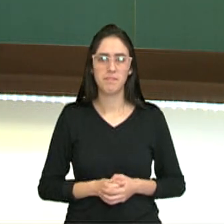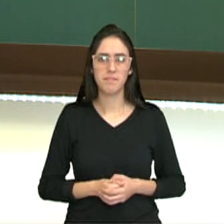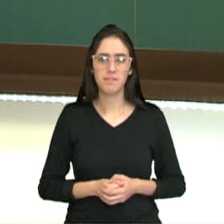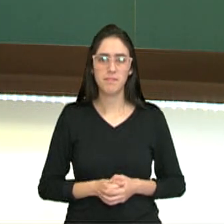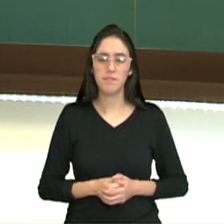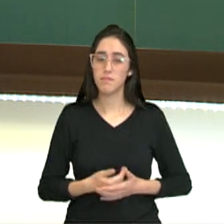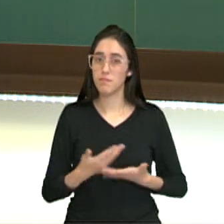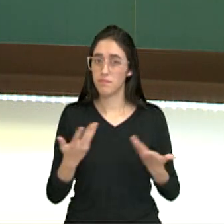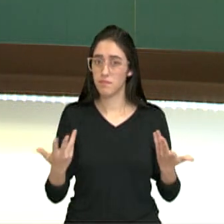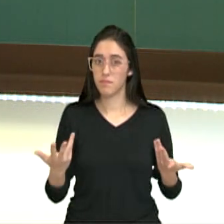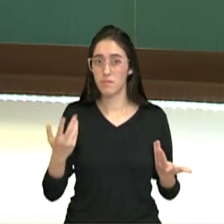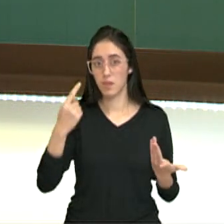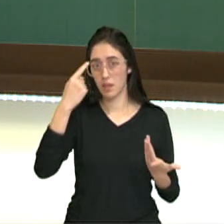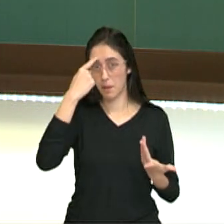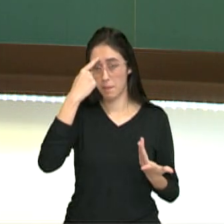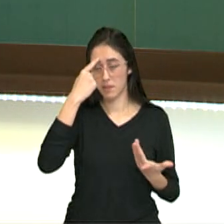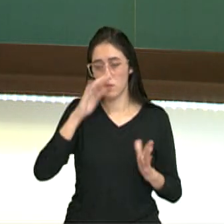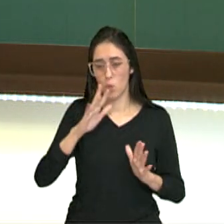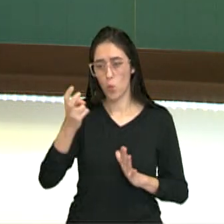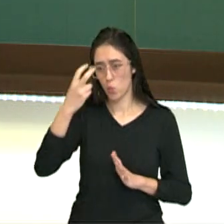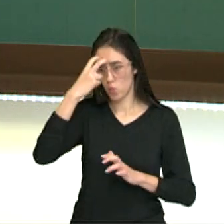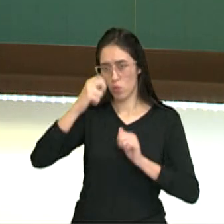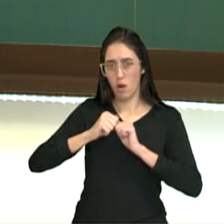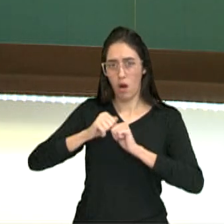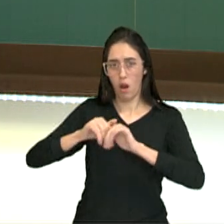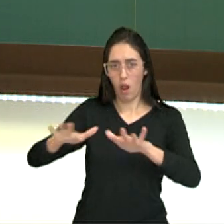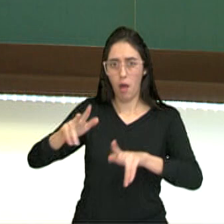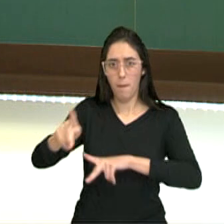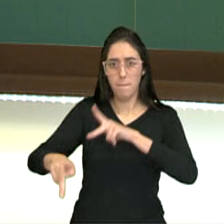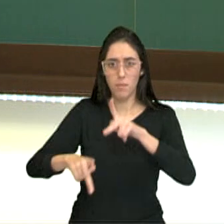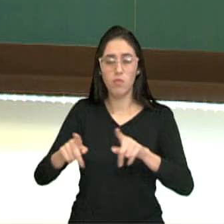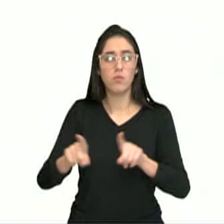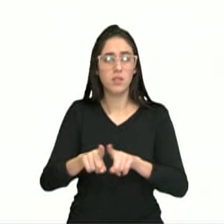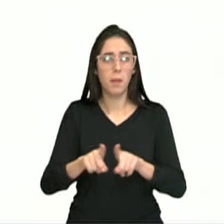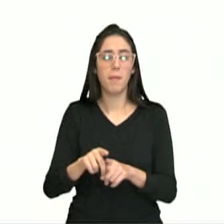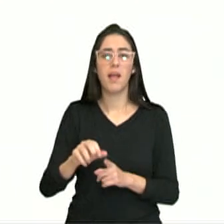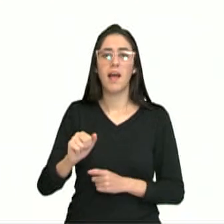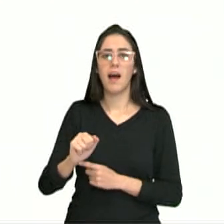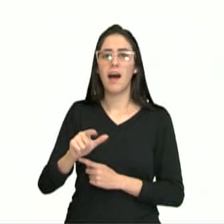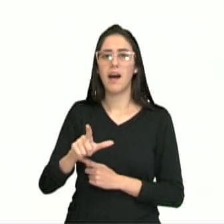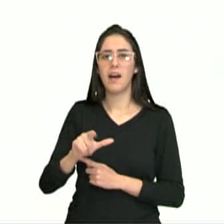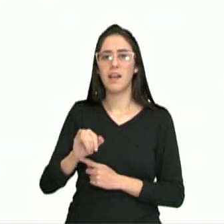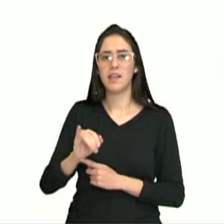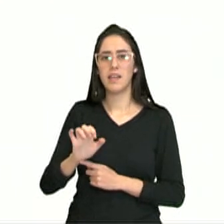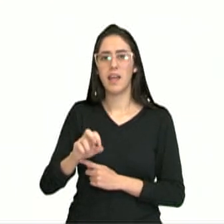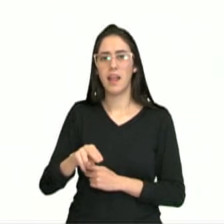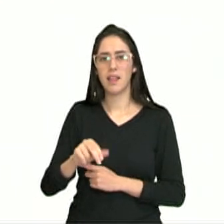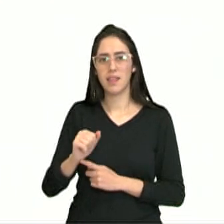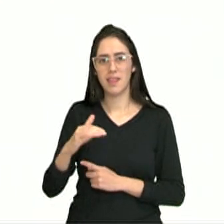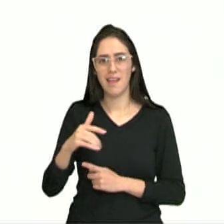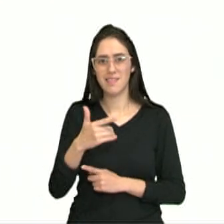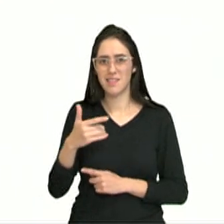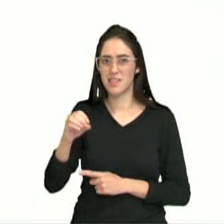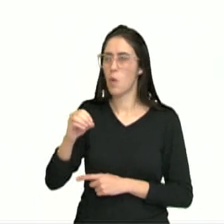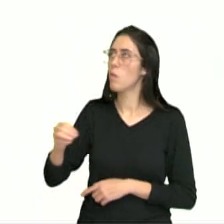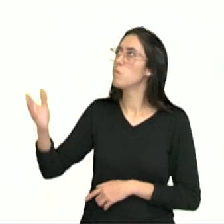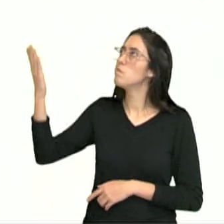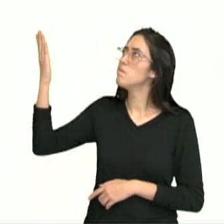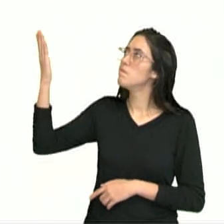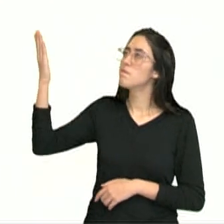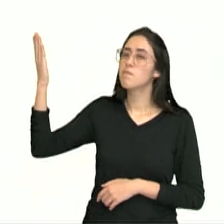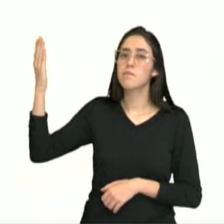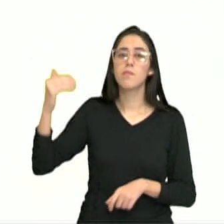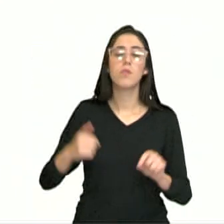Para pensar também a cultura de massa, a gente tem o conceito de alienação, tá? Bom, a palavra